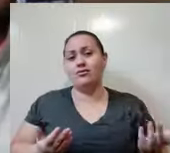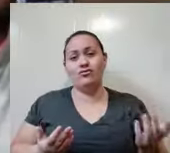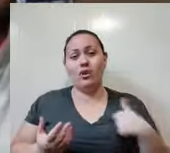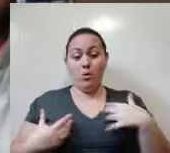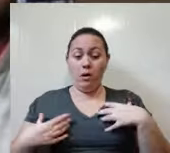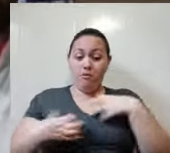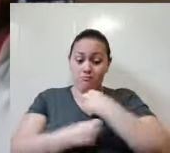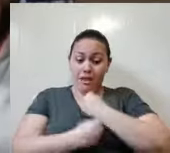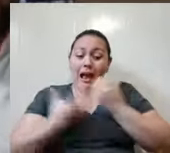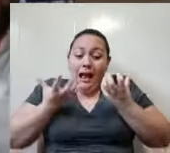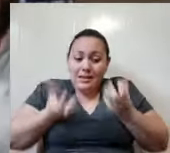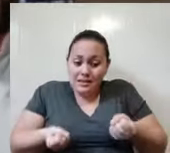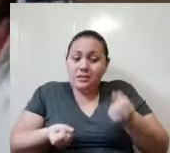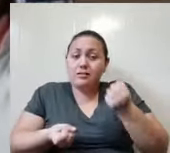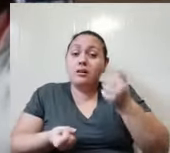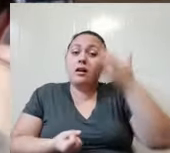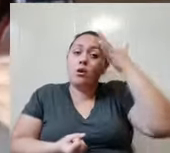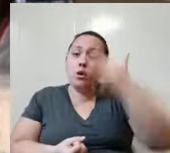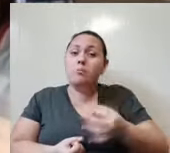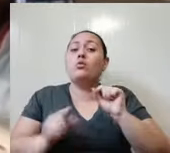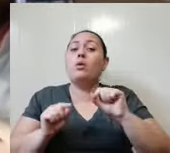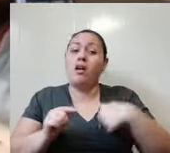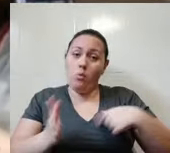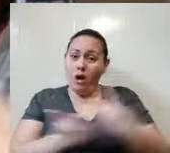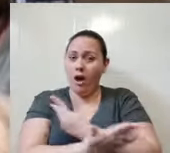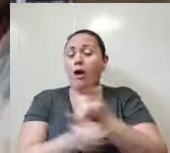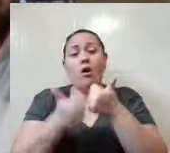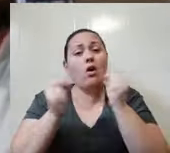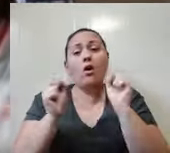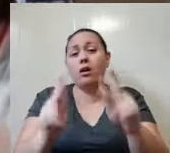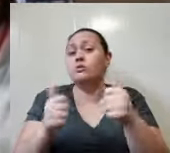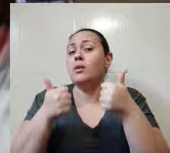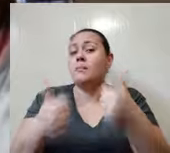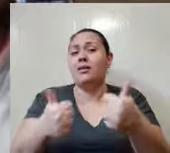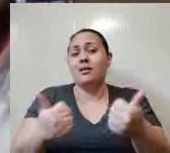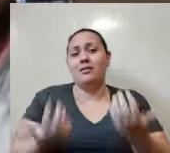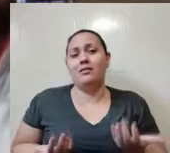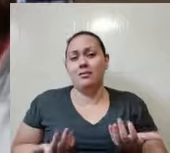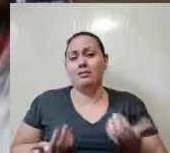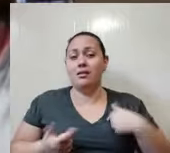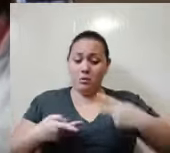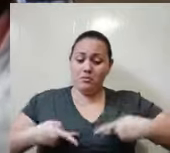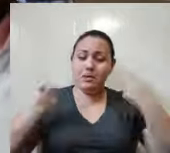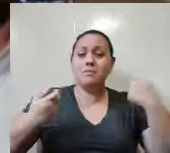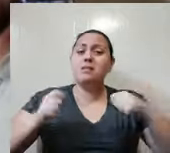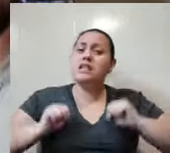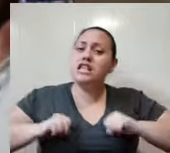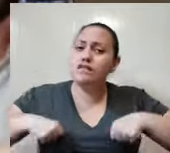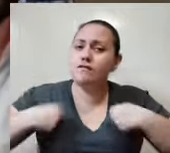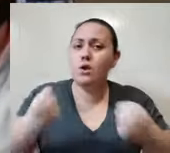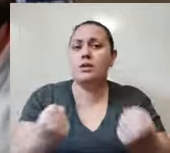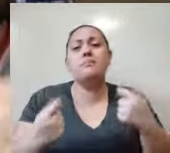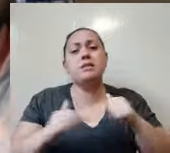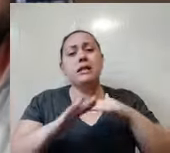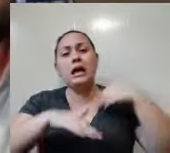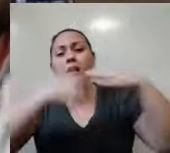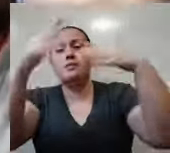frustrações. Sem dúvida. E é no momento que a gente aceita a frustração que a gente percebe que errar tá tudo bem. Que a gente percebe que a